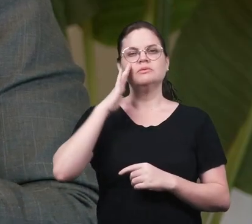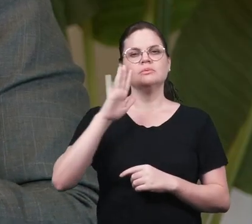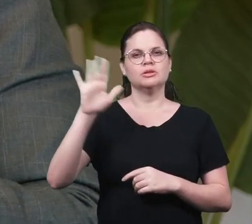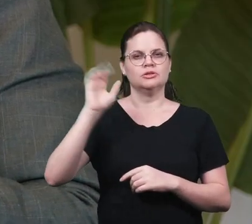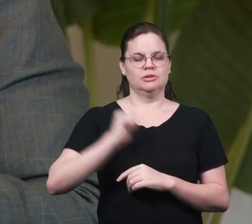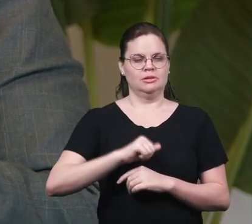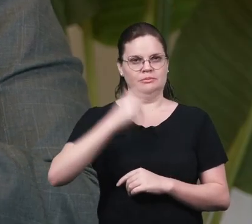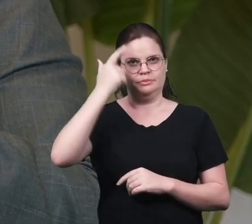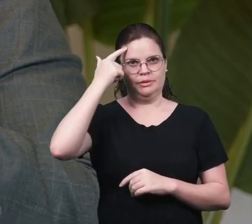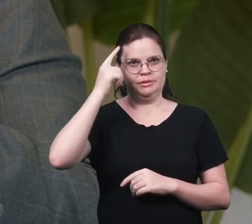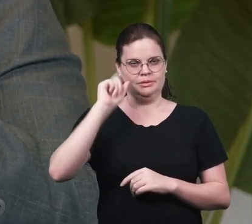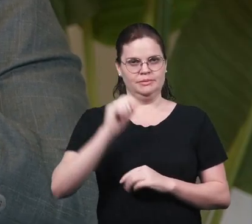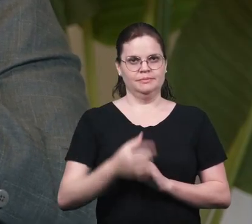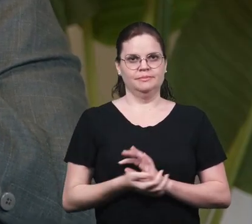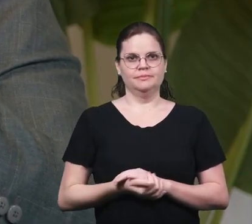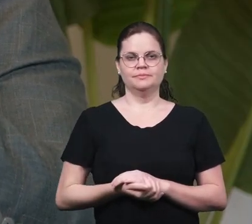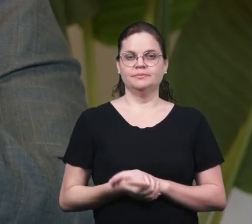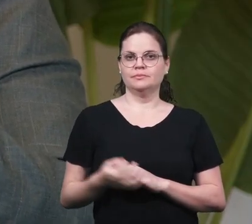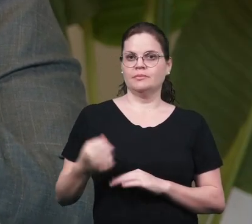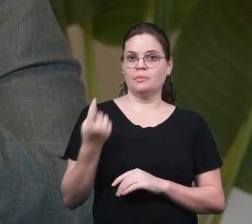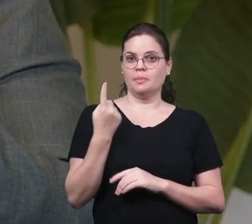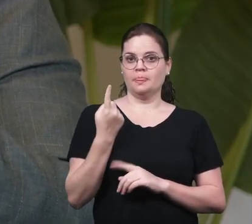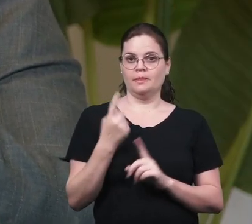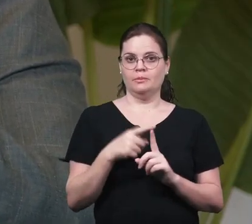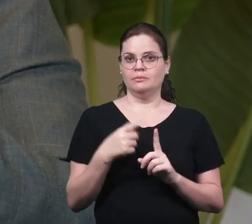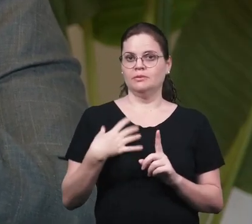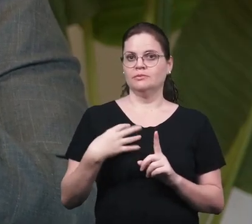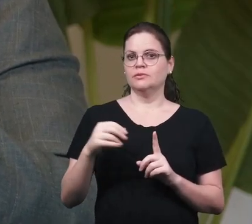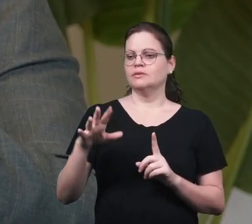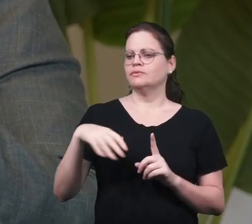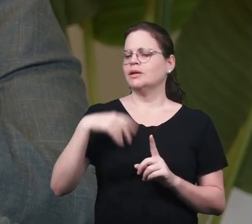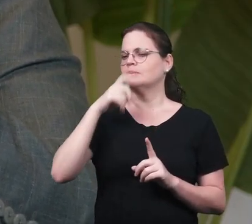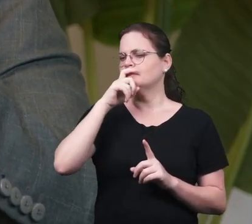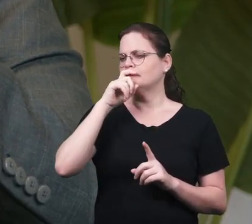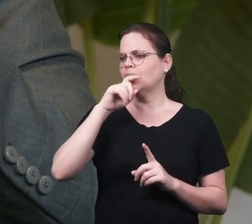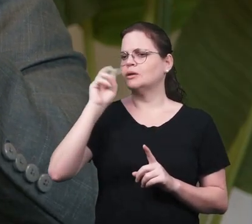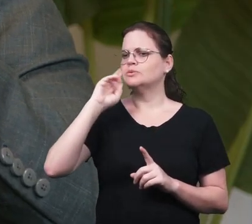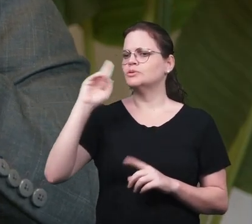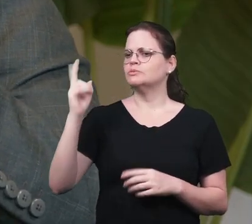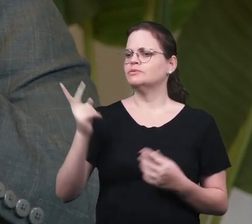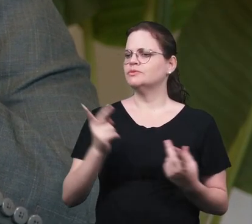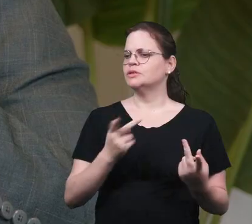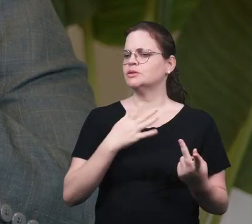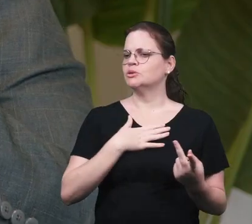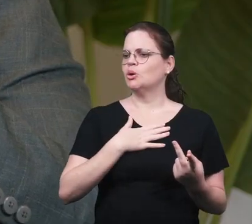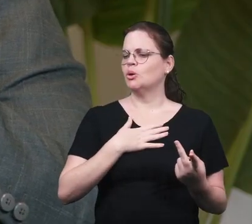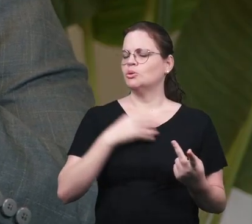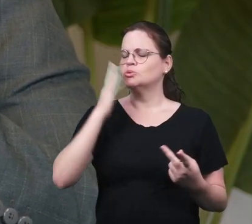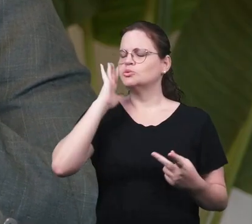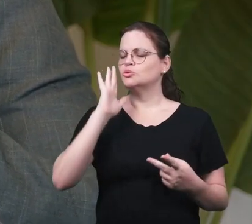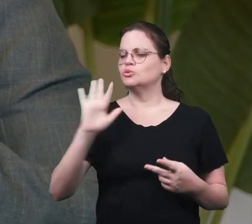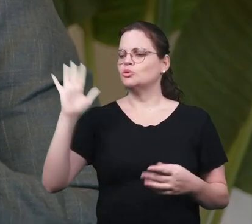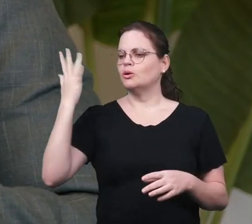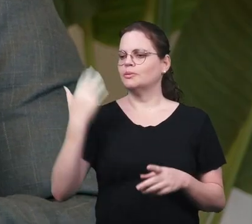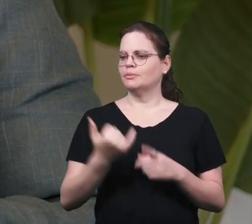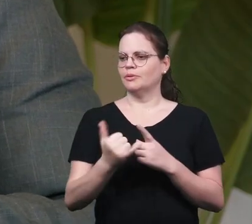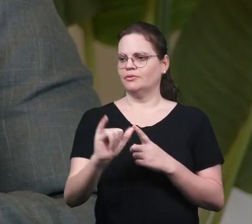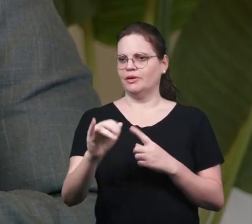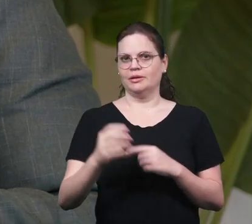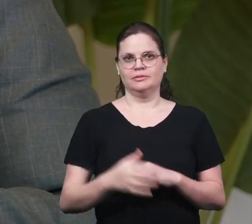pensa bem, uma filha diz: papai, o Senhor me visitou num sonho